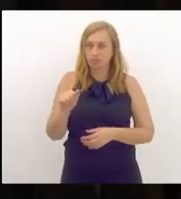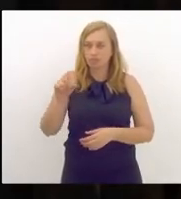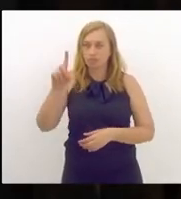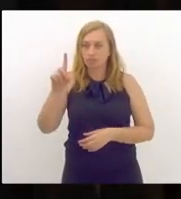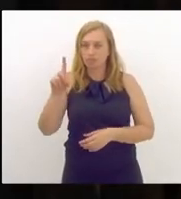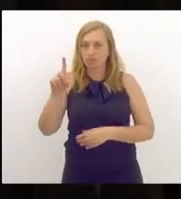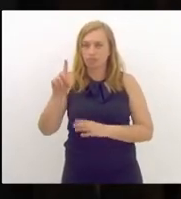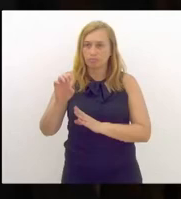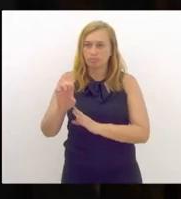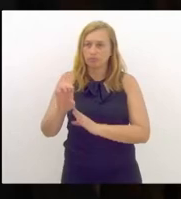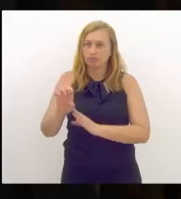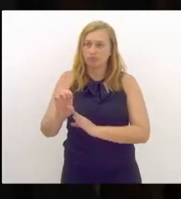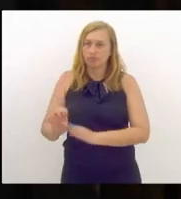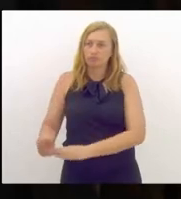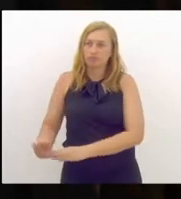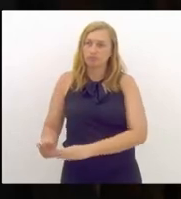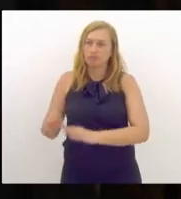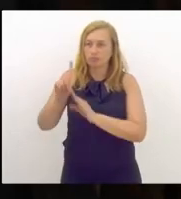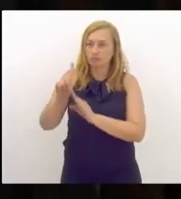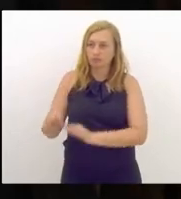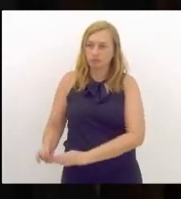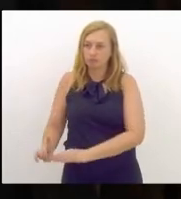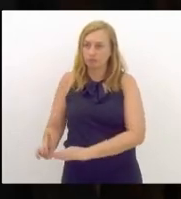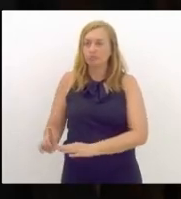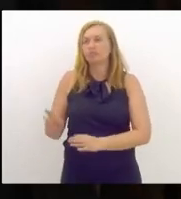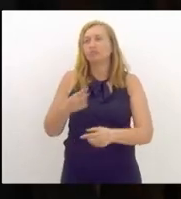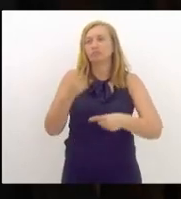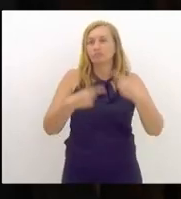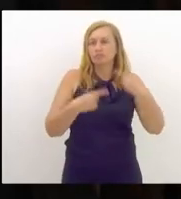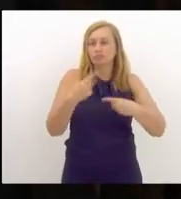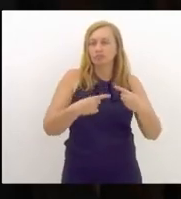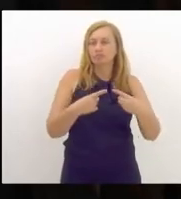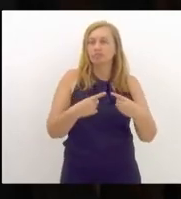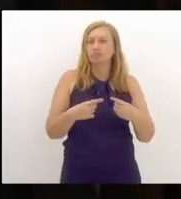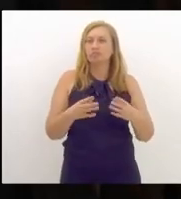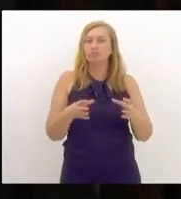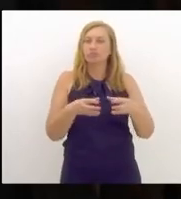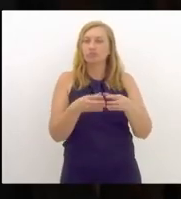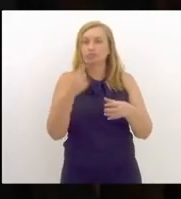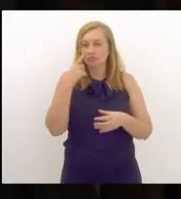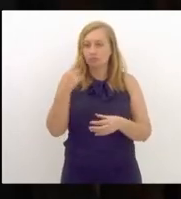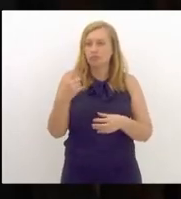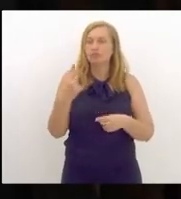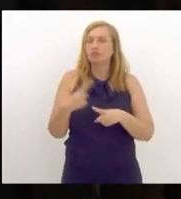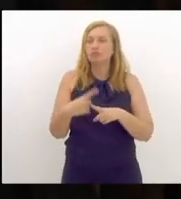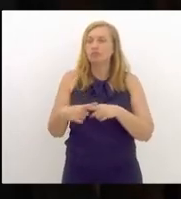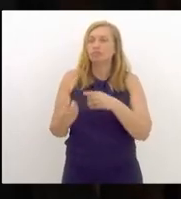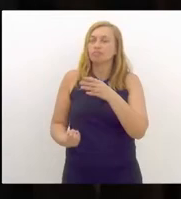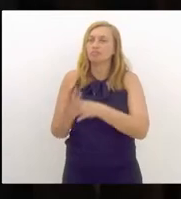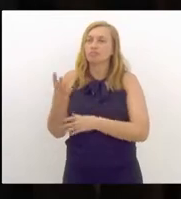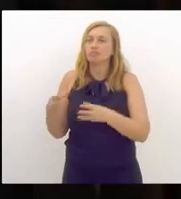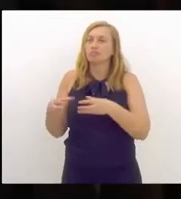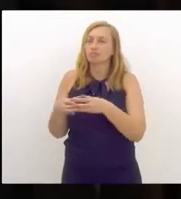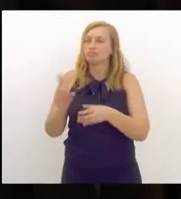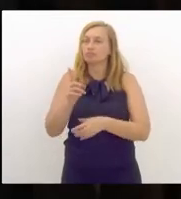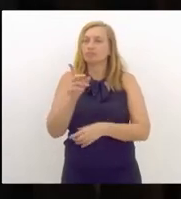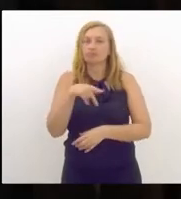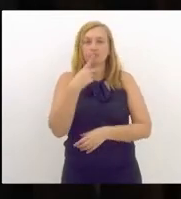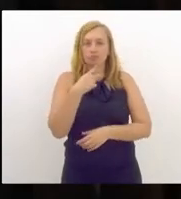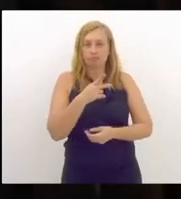porque o grupo mais tarde legal que a gente teve lá discutindo com eles mas a gente vê Bruno porque que eles criaram um grupo não falam em Rio de